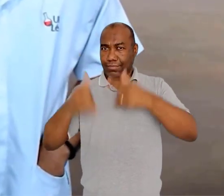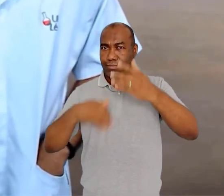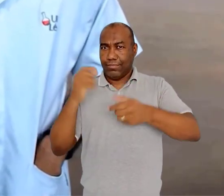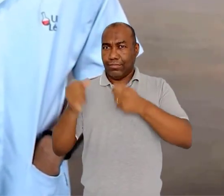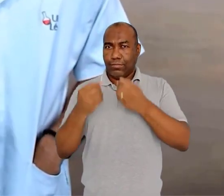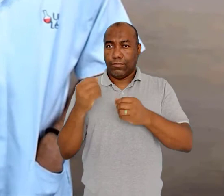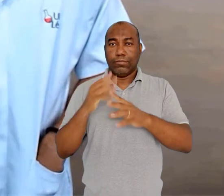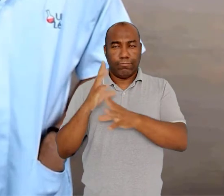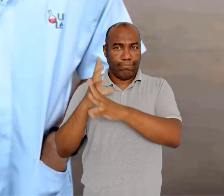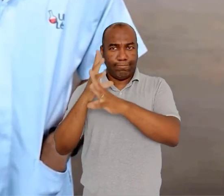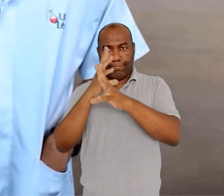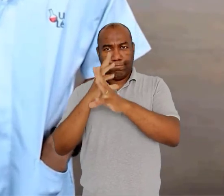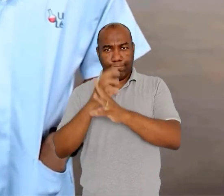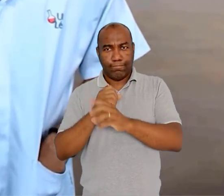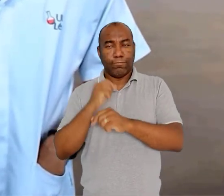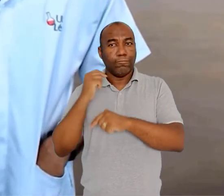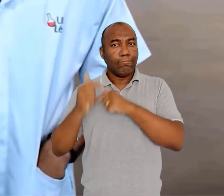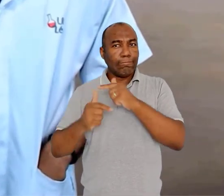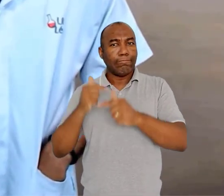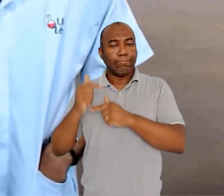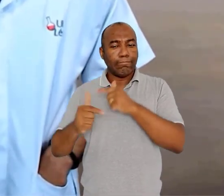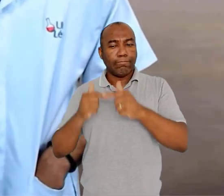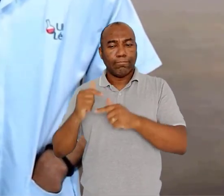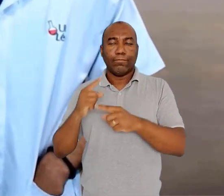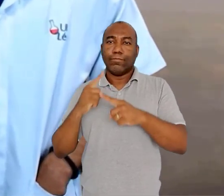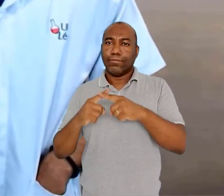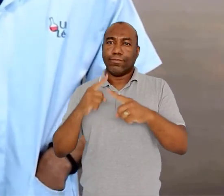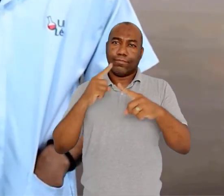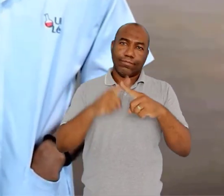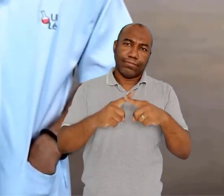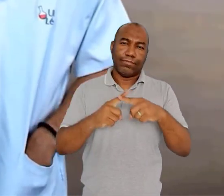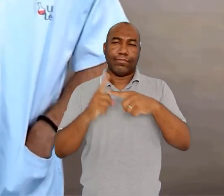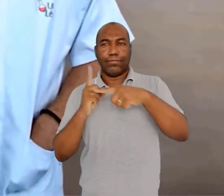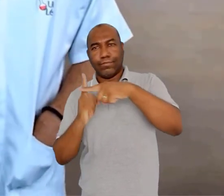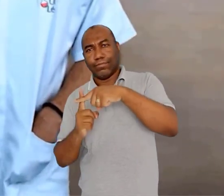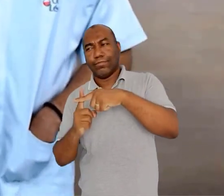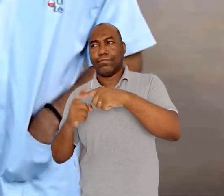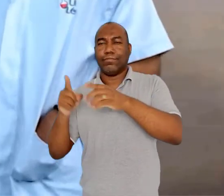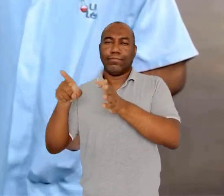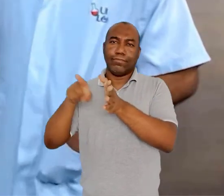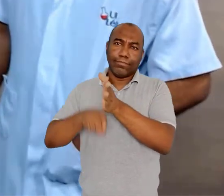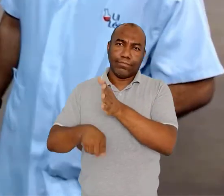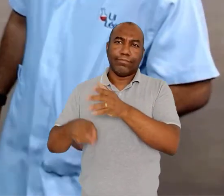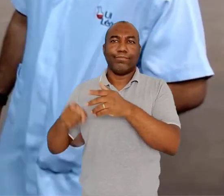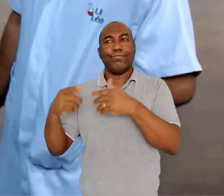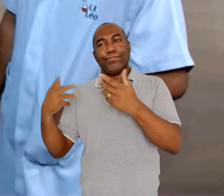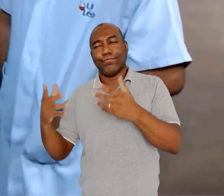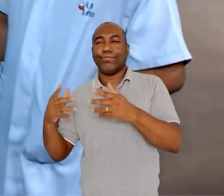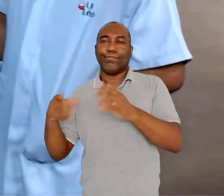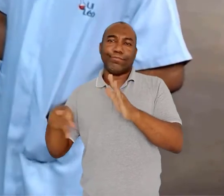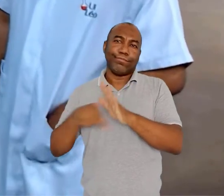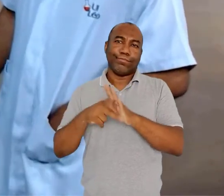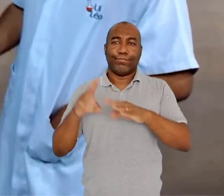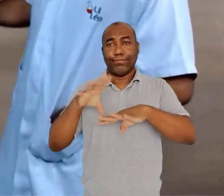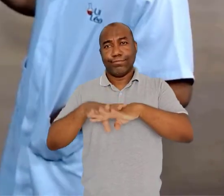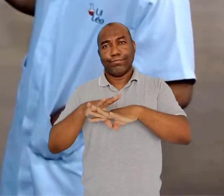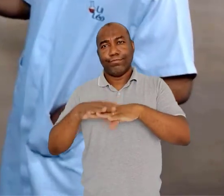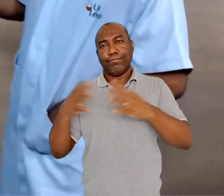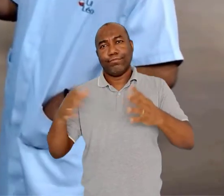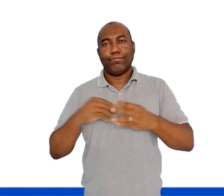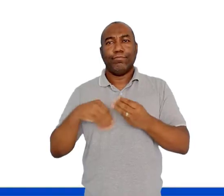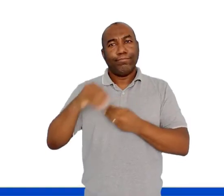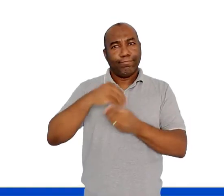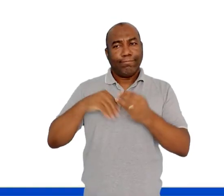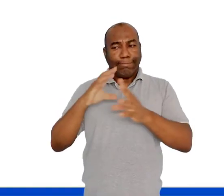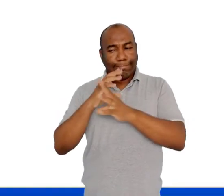trabalhoso, tá? Ele não é difícil. As continhas são de vezes, de mais e de menos, que a gente tem no dia a dia da matemática. O